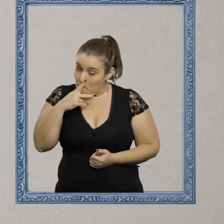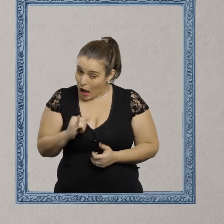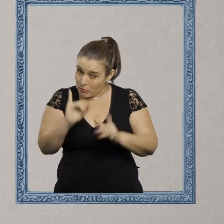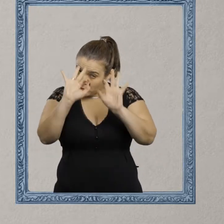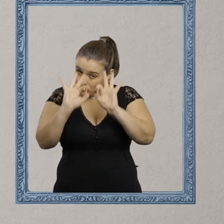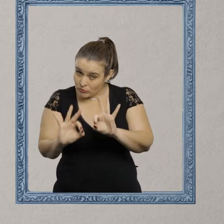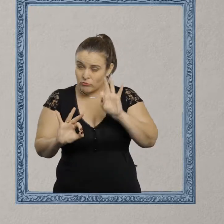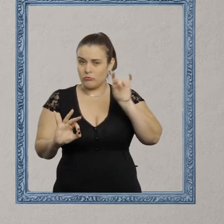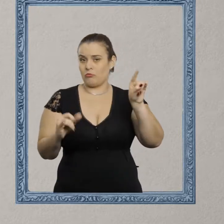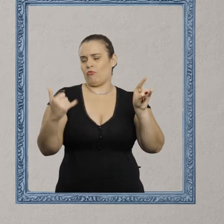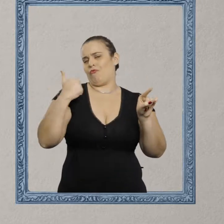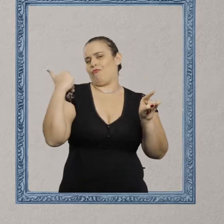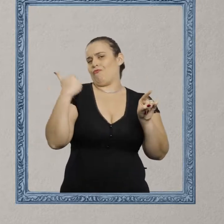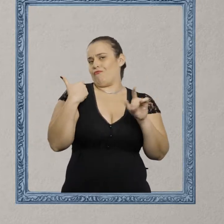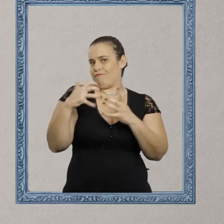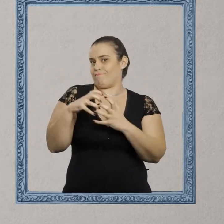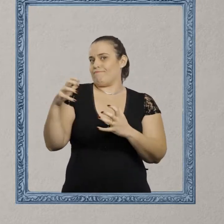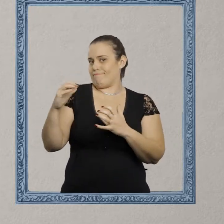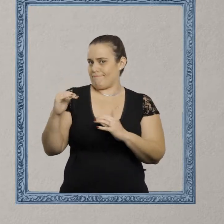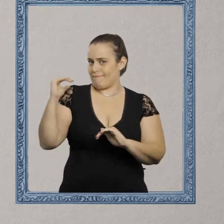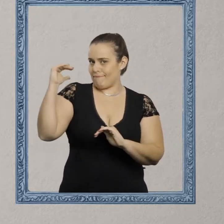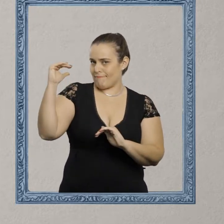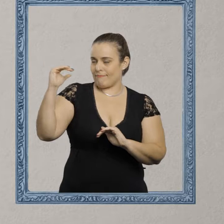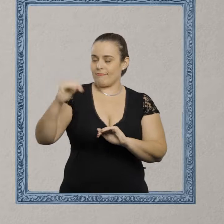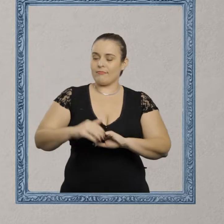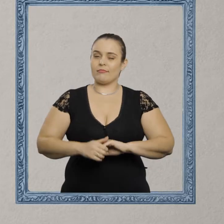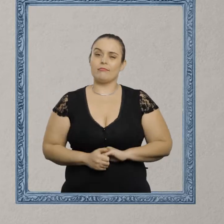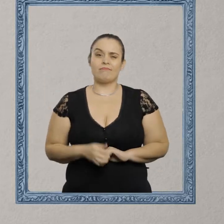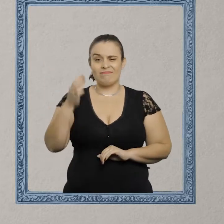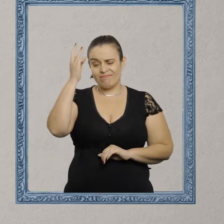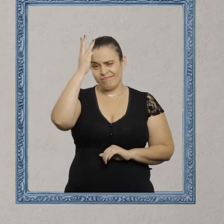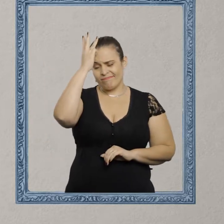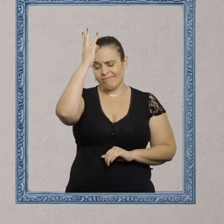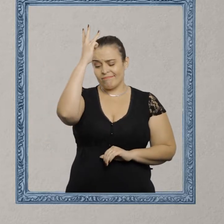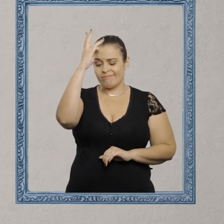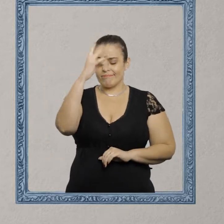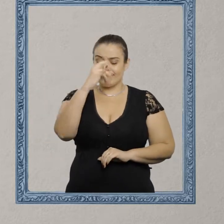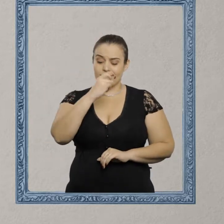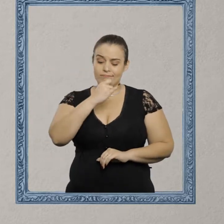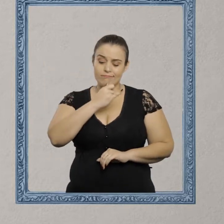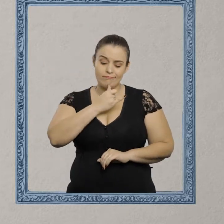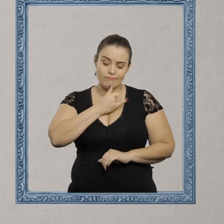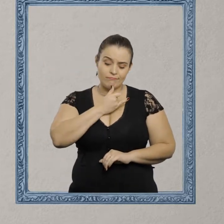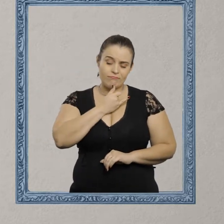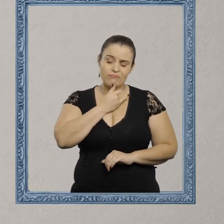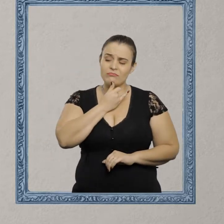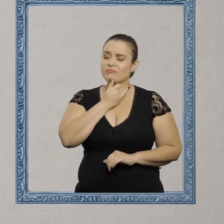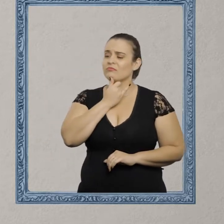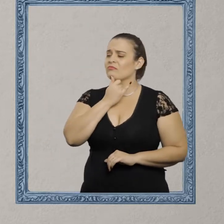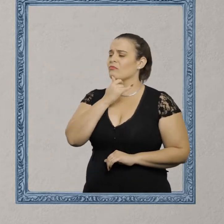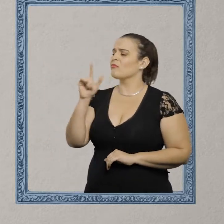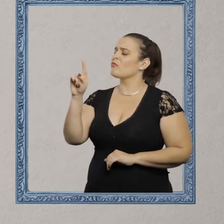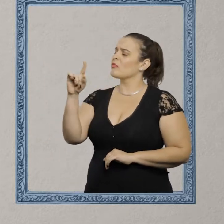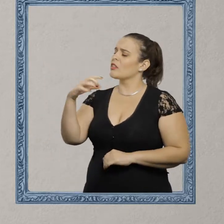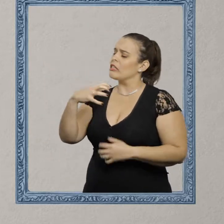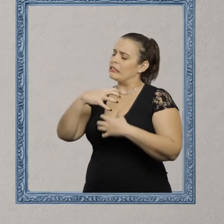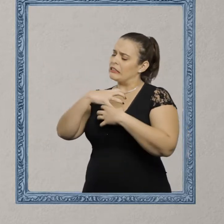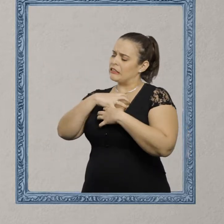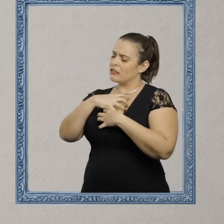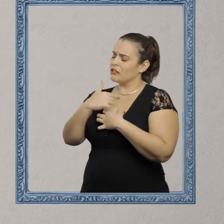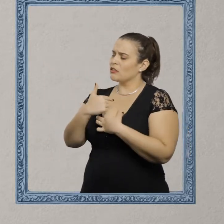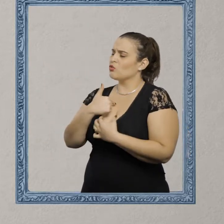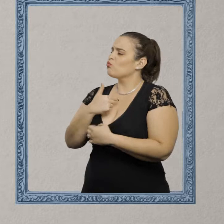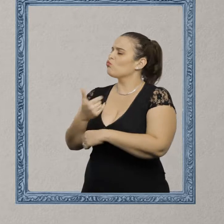pai deles de verdade, eu seria mais velho." Wendy ficou triste. Ela perguntou para Peter o que